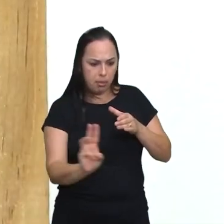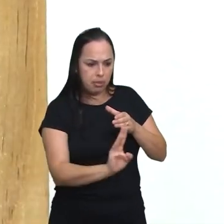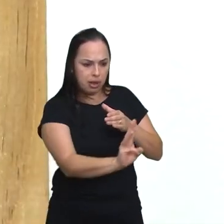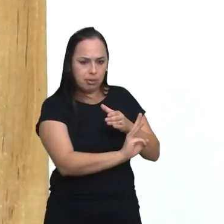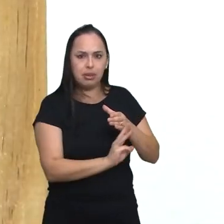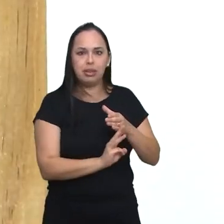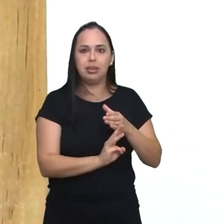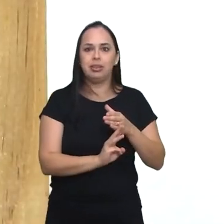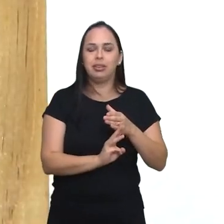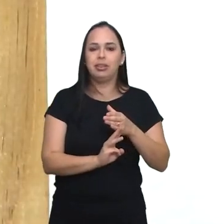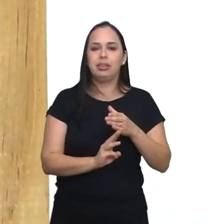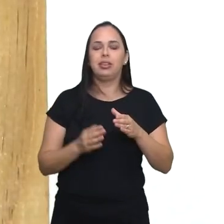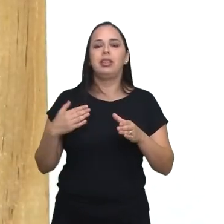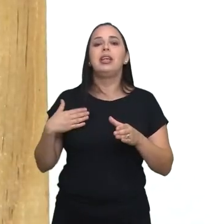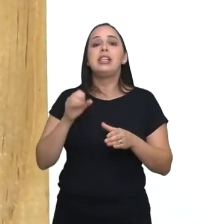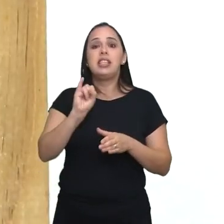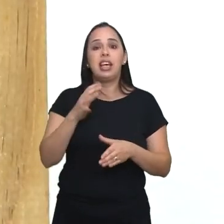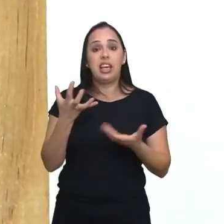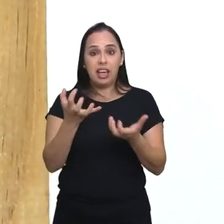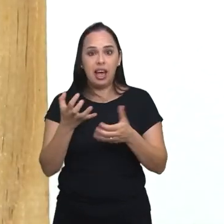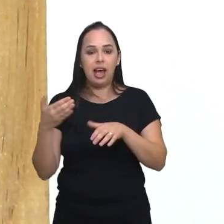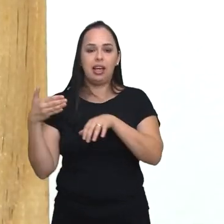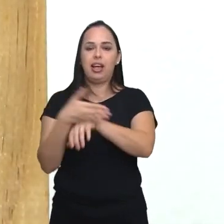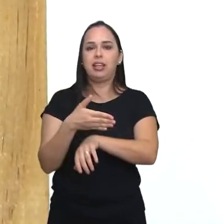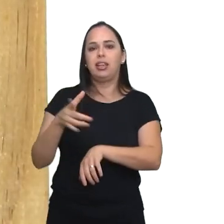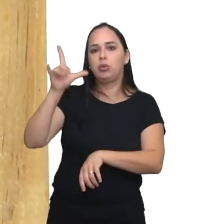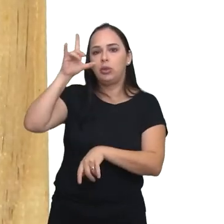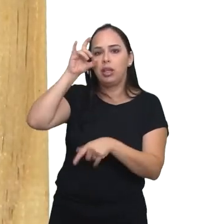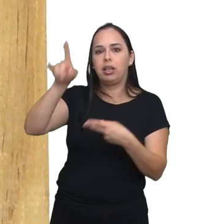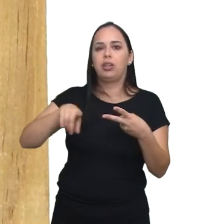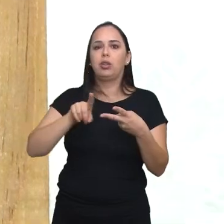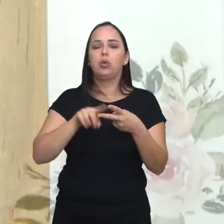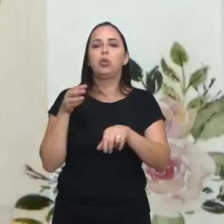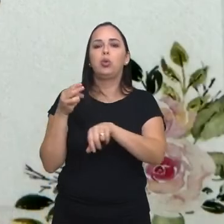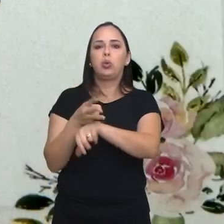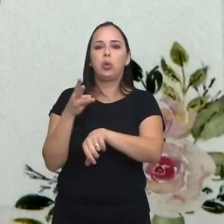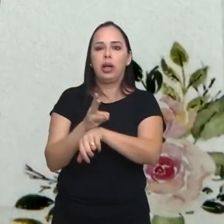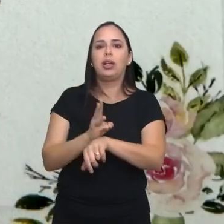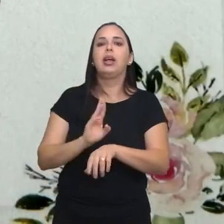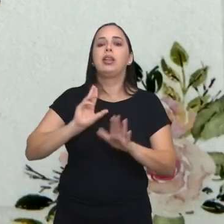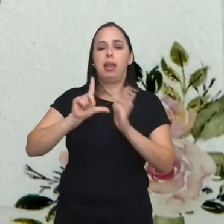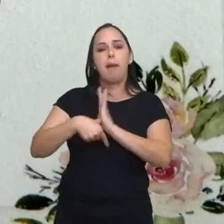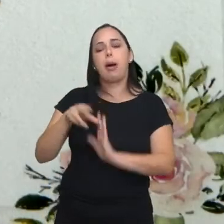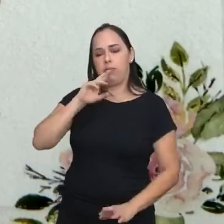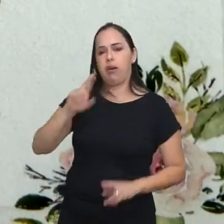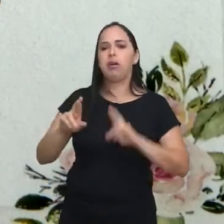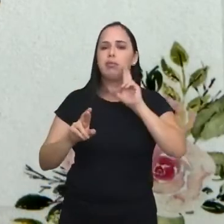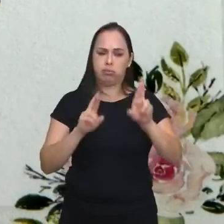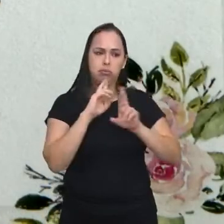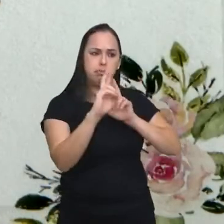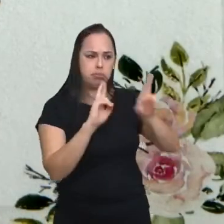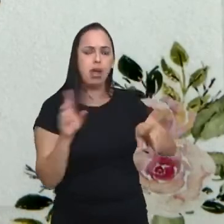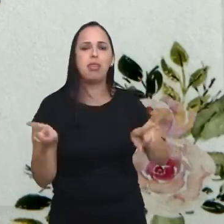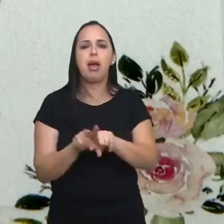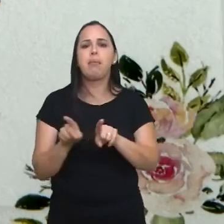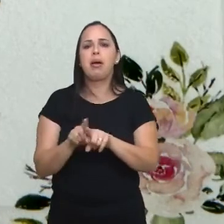chegar, entra no nosso Instagram, no nosso WhatsApp, que nós vamos dar o retorno.